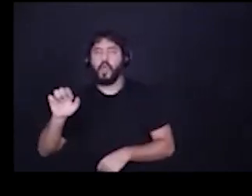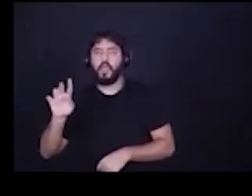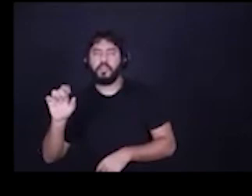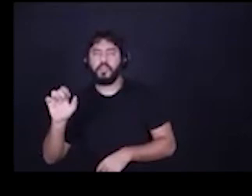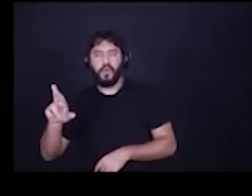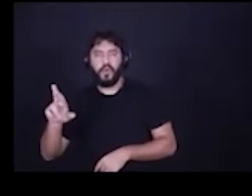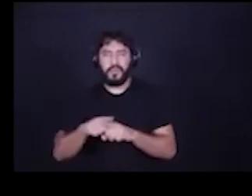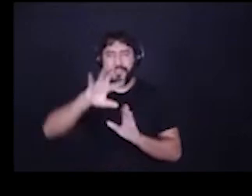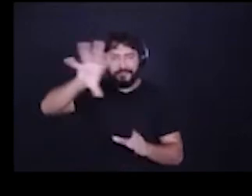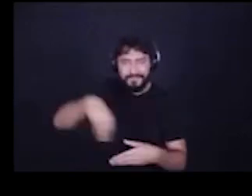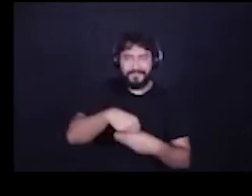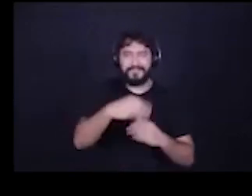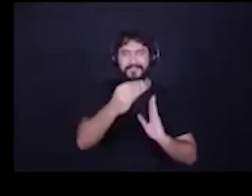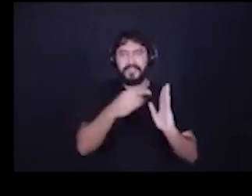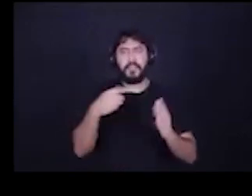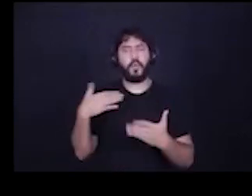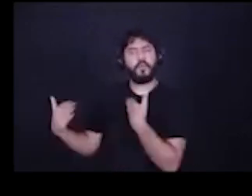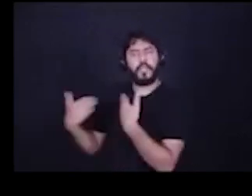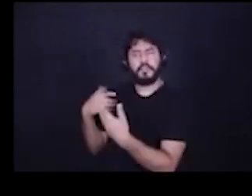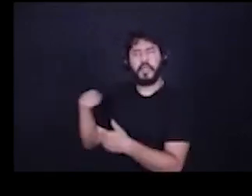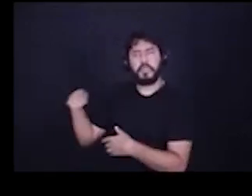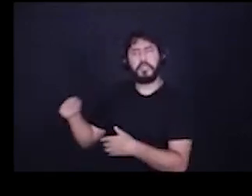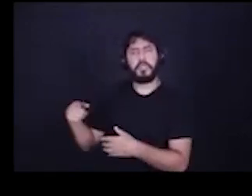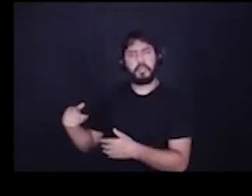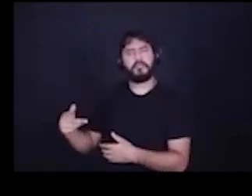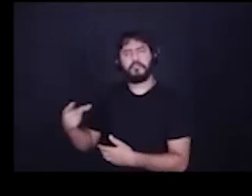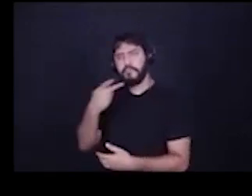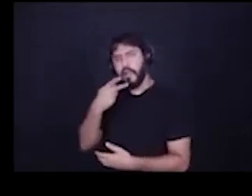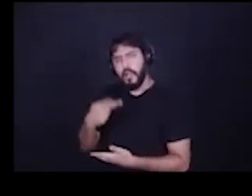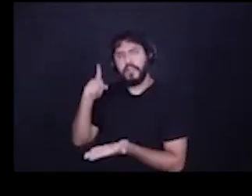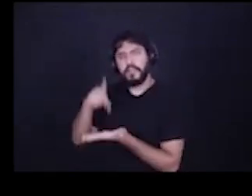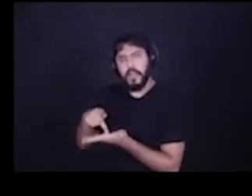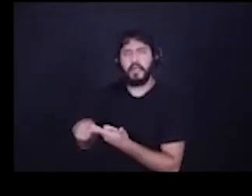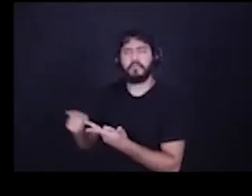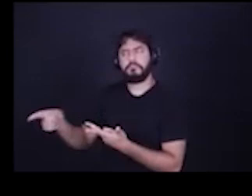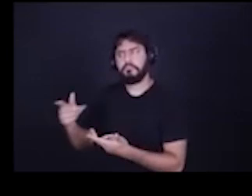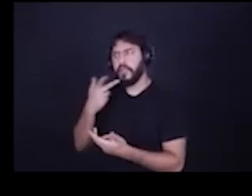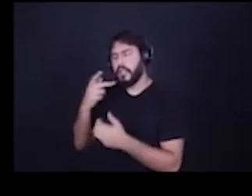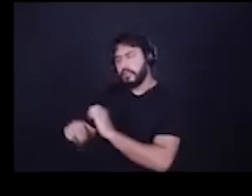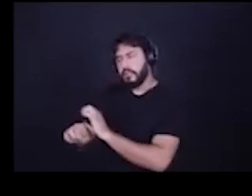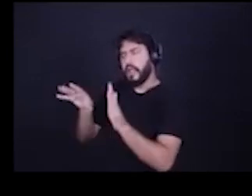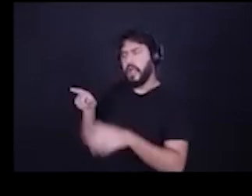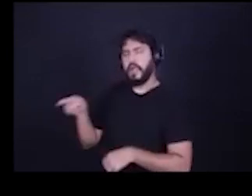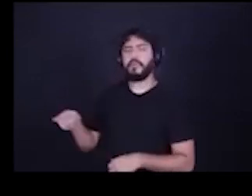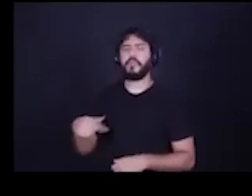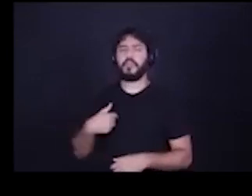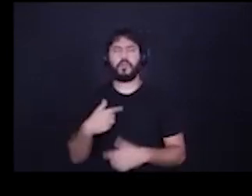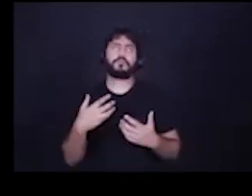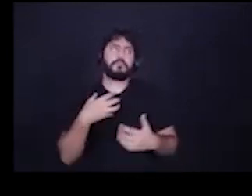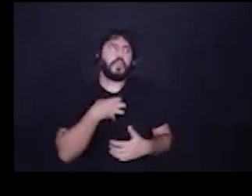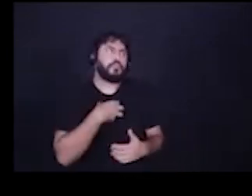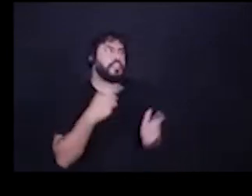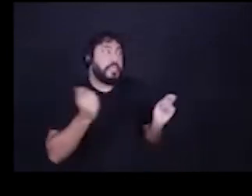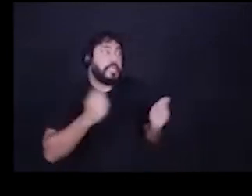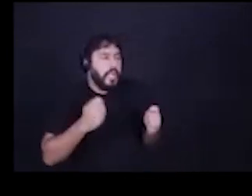começando a conversar, e ele sendo muito, muito claro e muito honesto, falando, olha, se você quer deixar, deixa, mas eu sinto que a gente consegue encontrar algum resultado, que a gente consegue